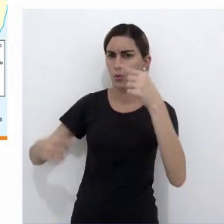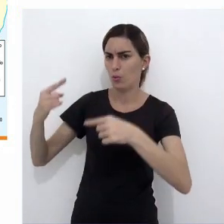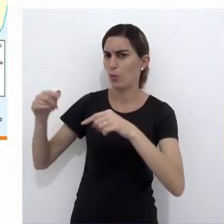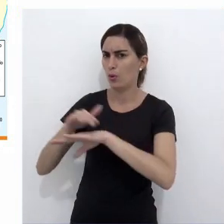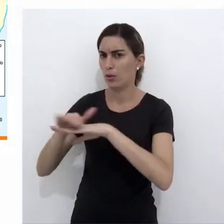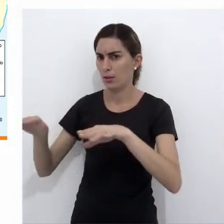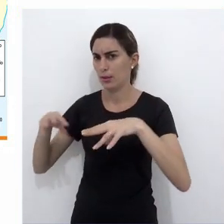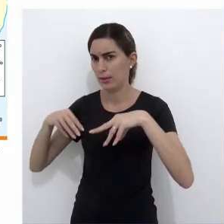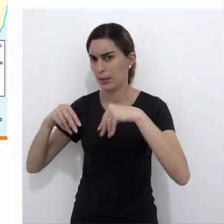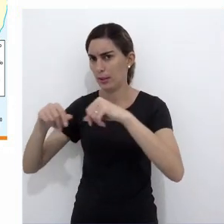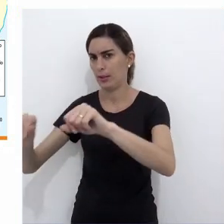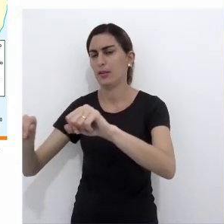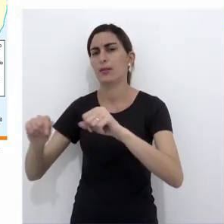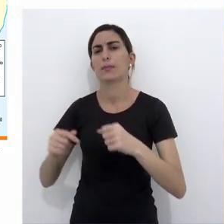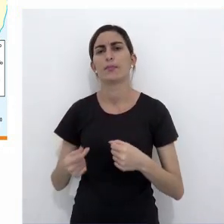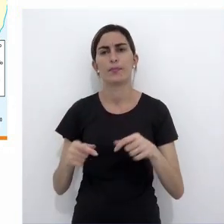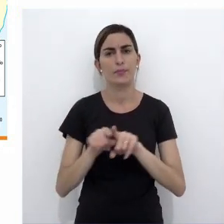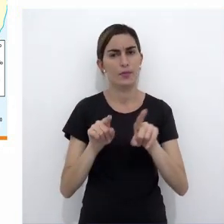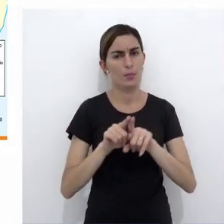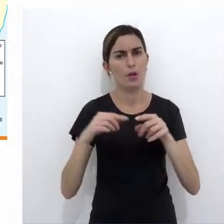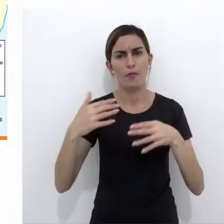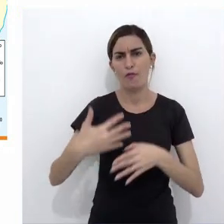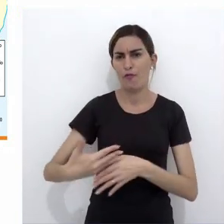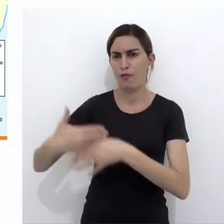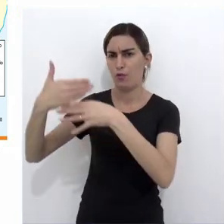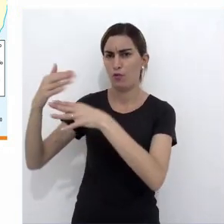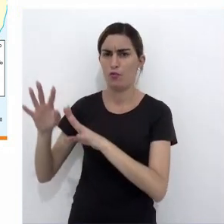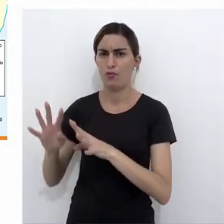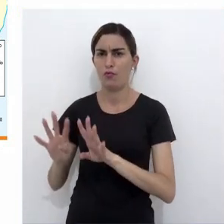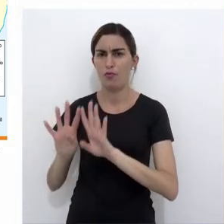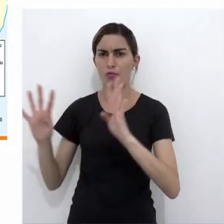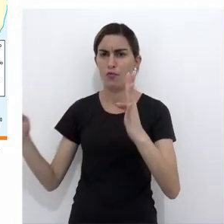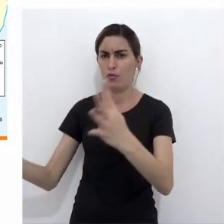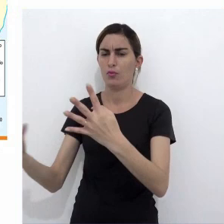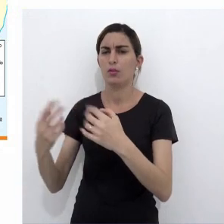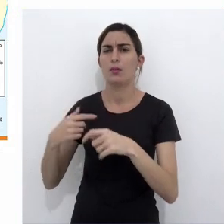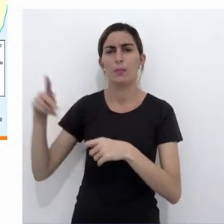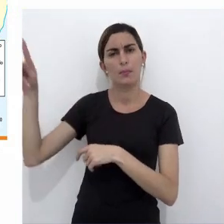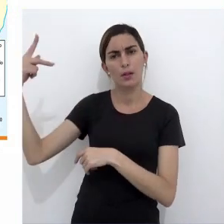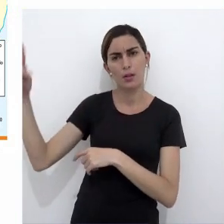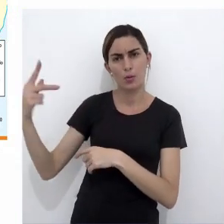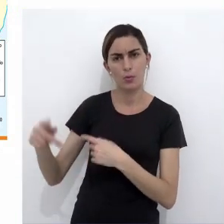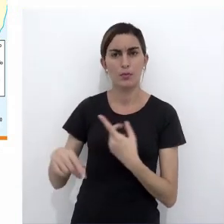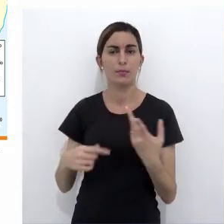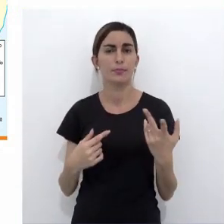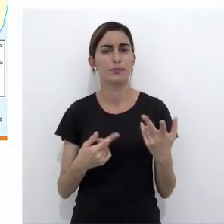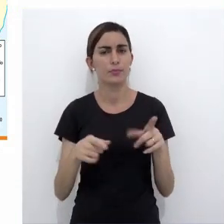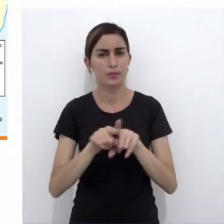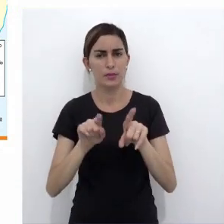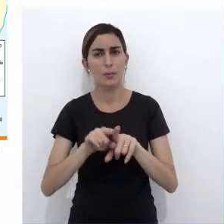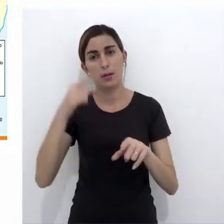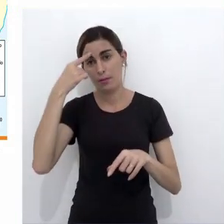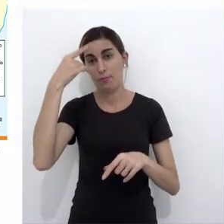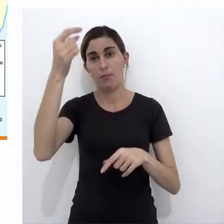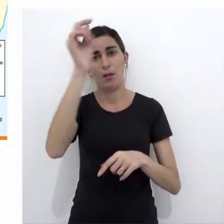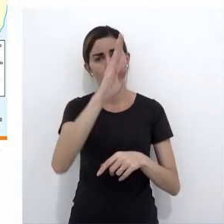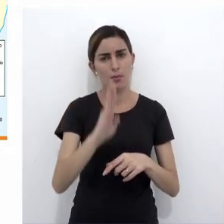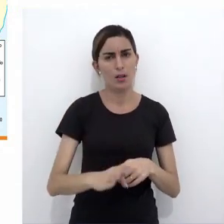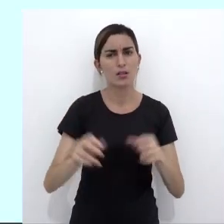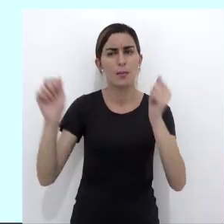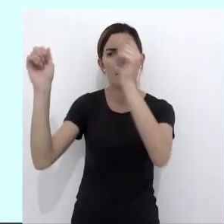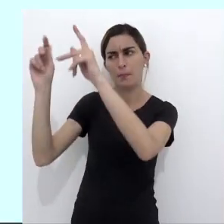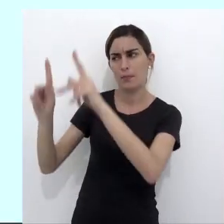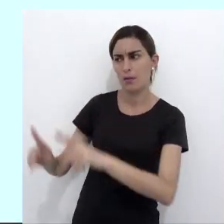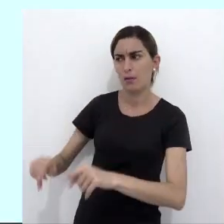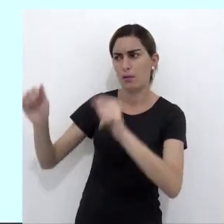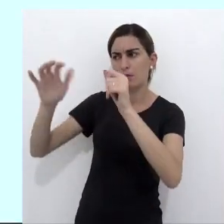terra nas fronteiras com o Paraguai e depor Solano Lopes. Ou seja, a ideia do Brasil era pacificar a